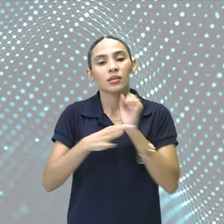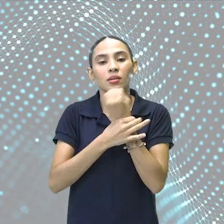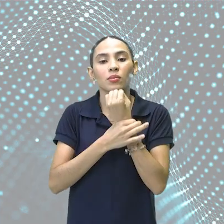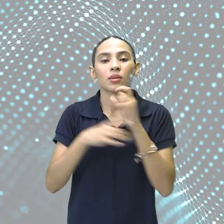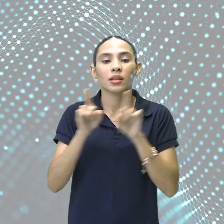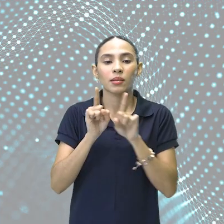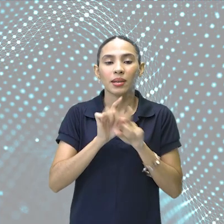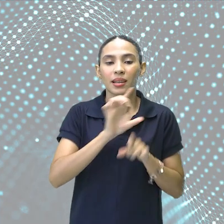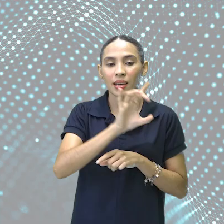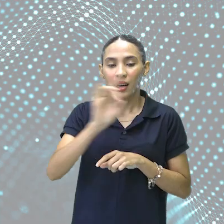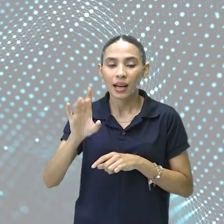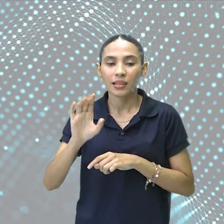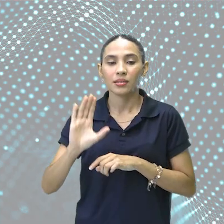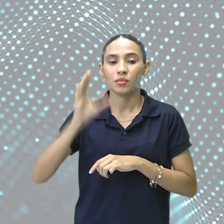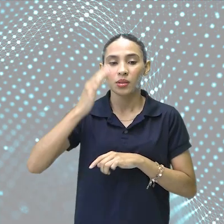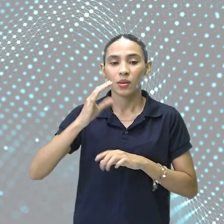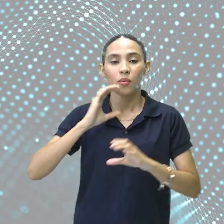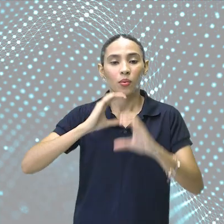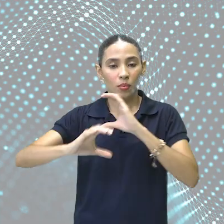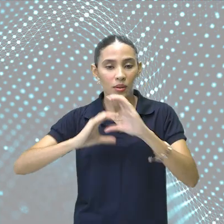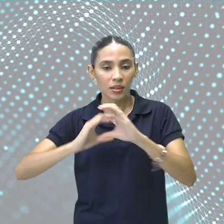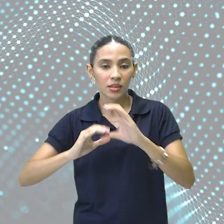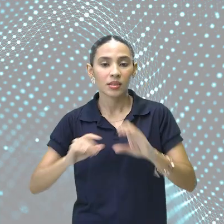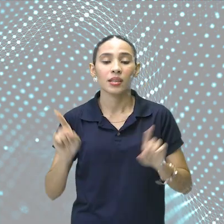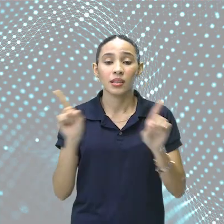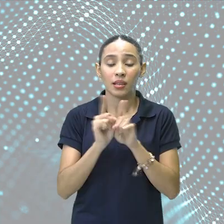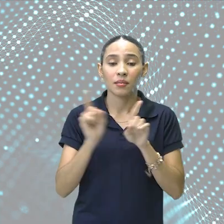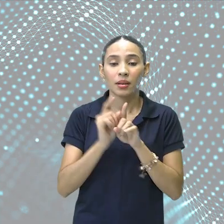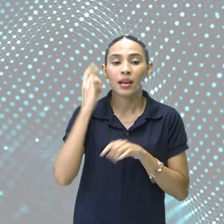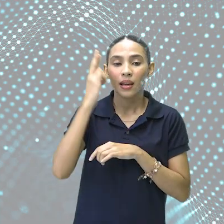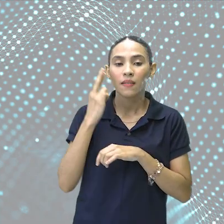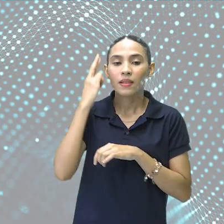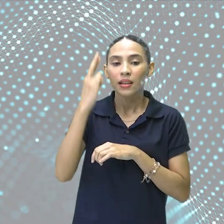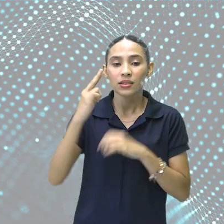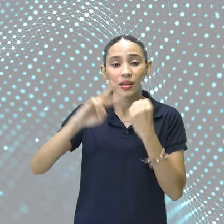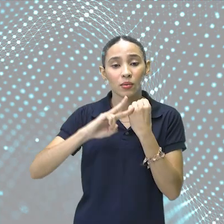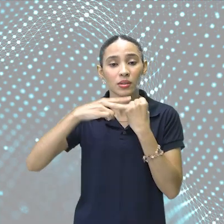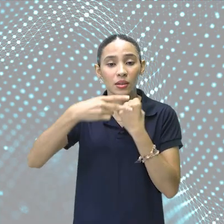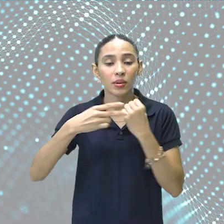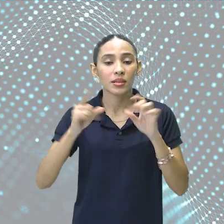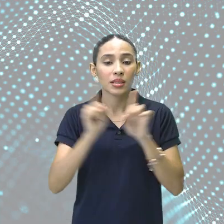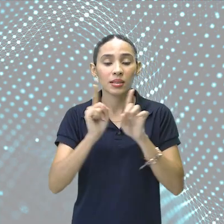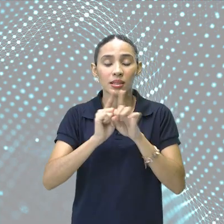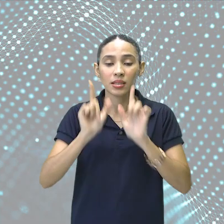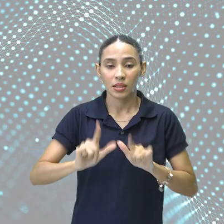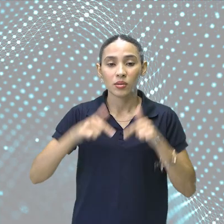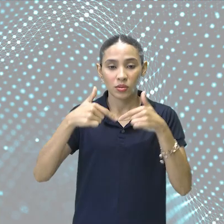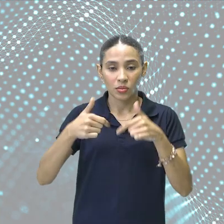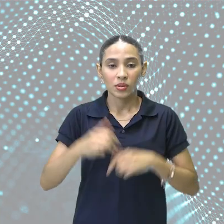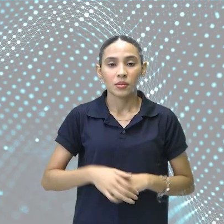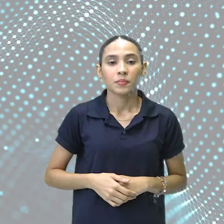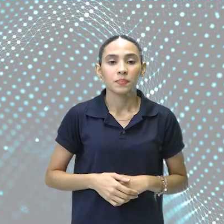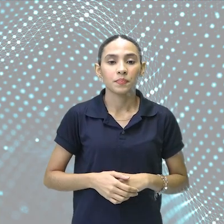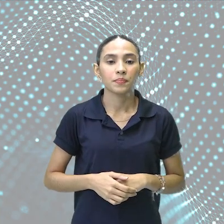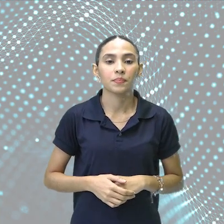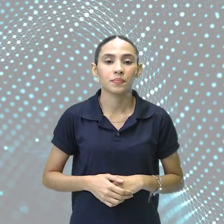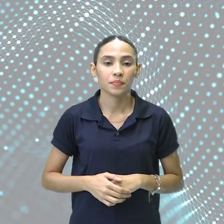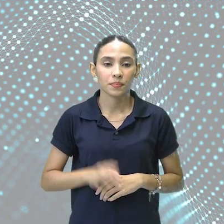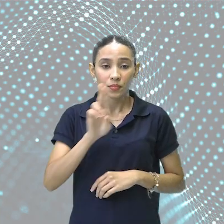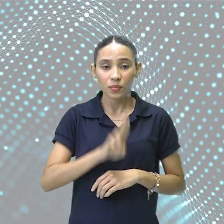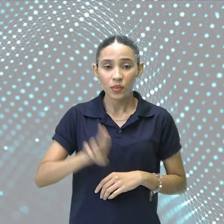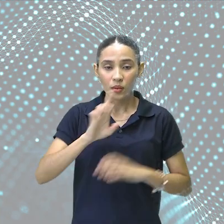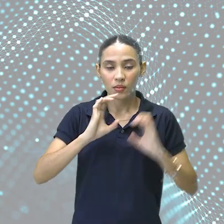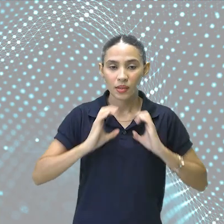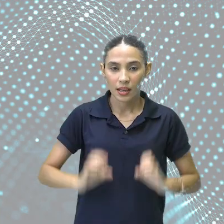cada situação comunicativa e refletir sobre as consequências das ações online. O uso ético